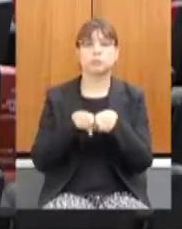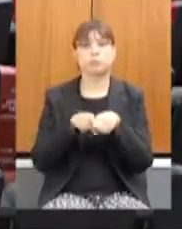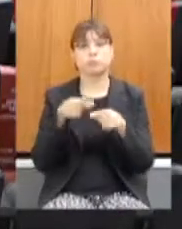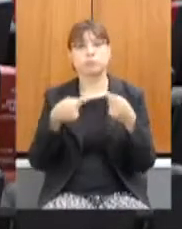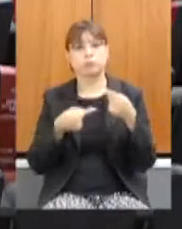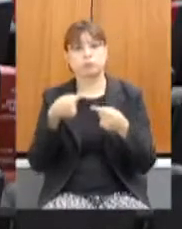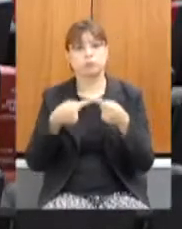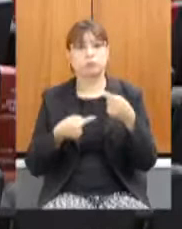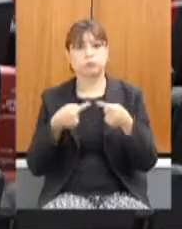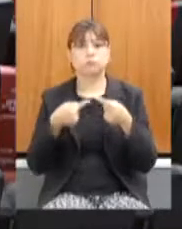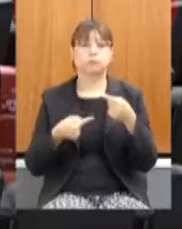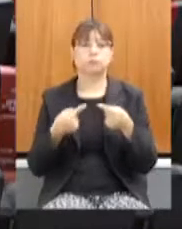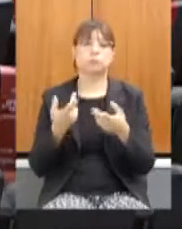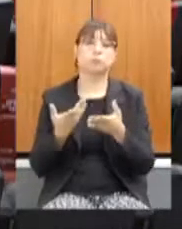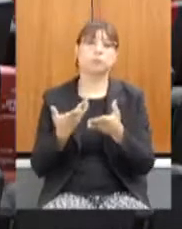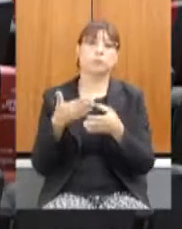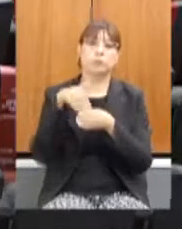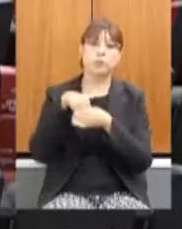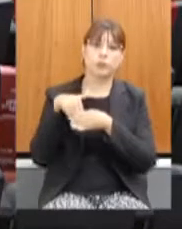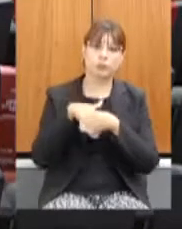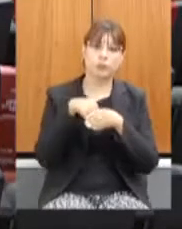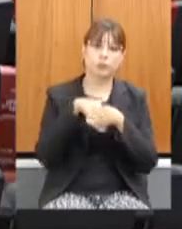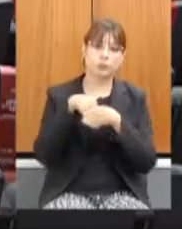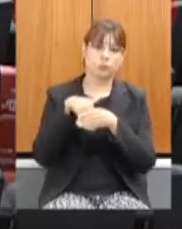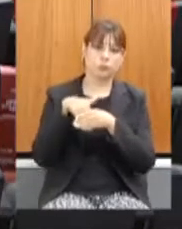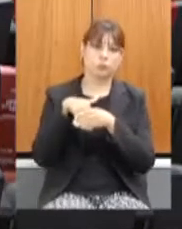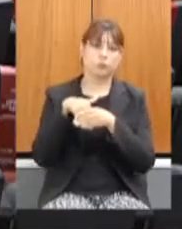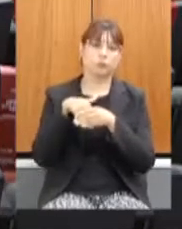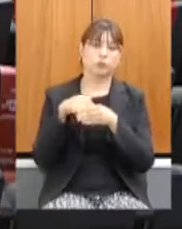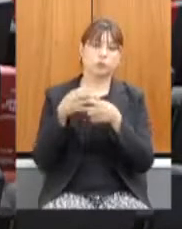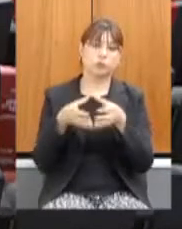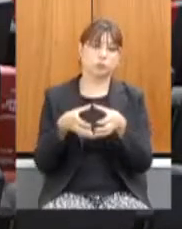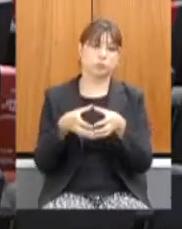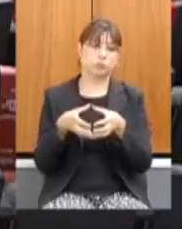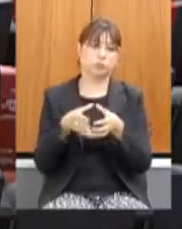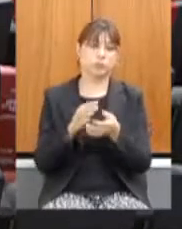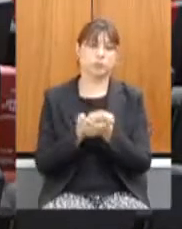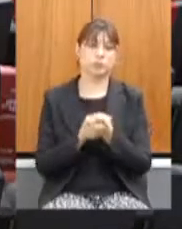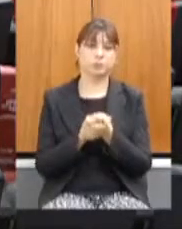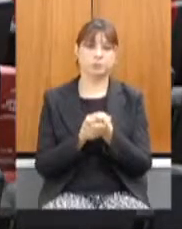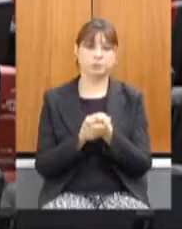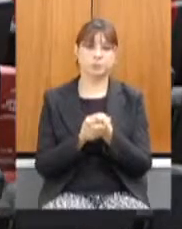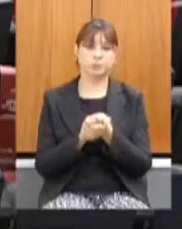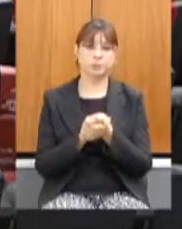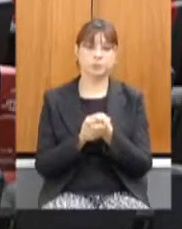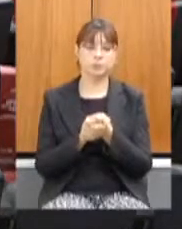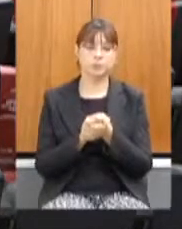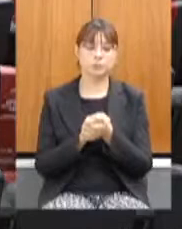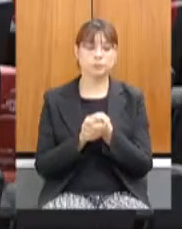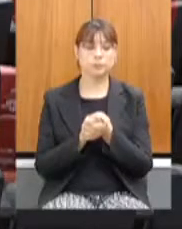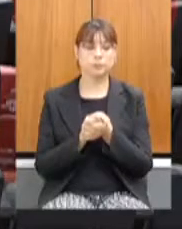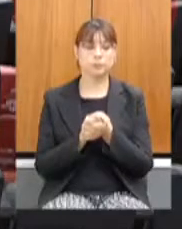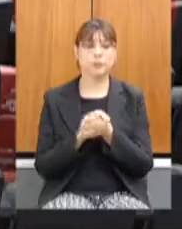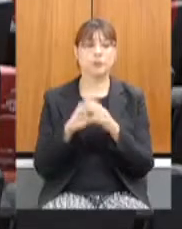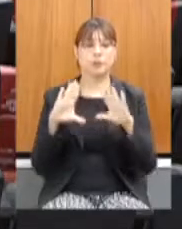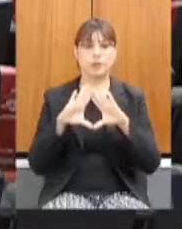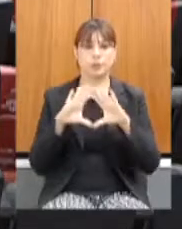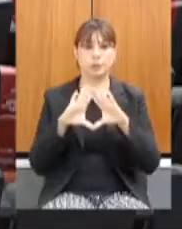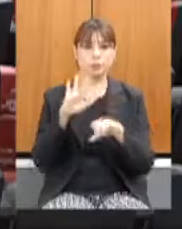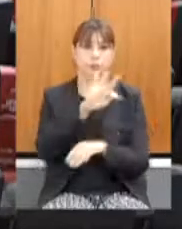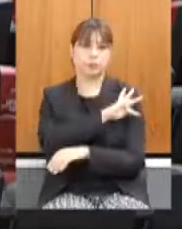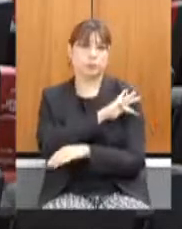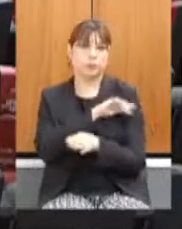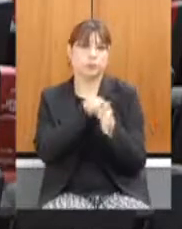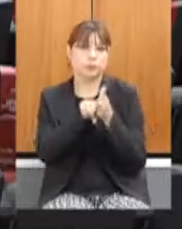proposições da comissão a realização da Assembleia fiscaliza que é um inovador processo de prestação de